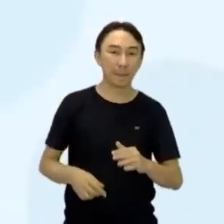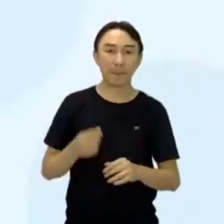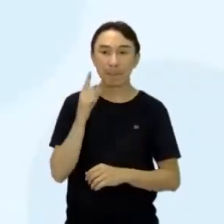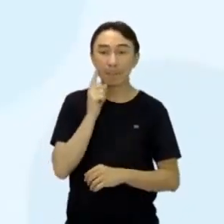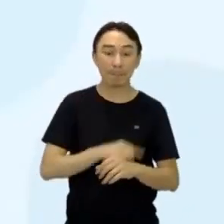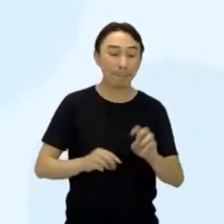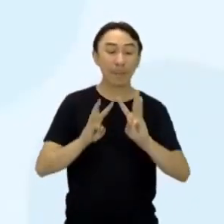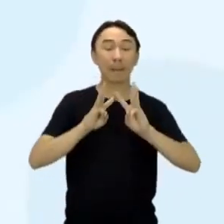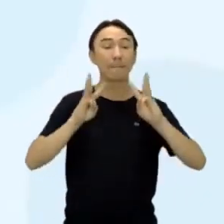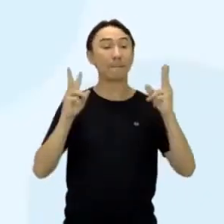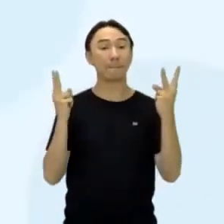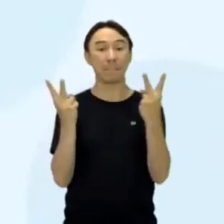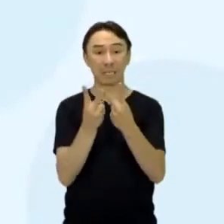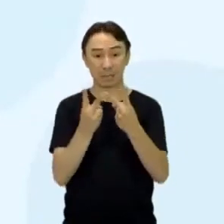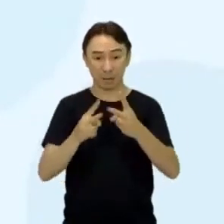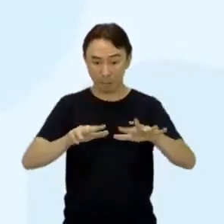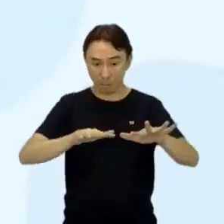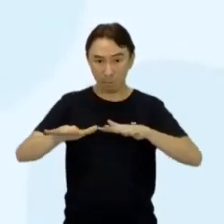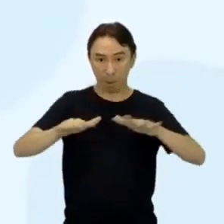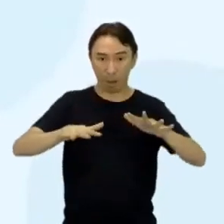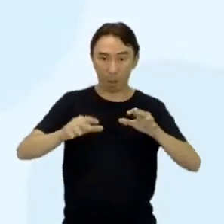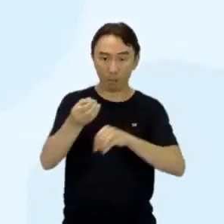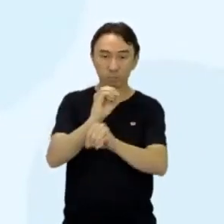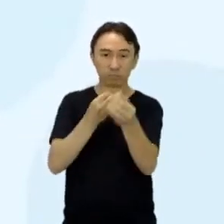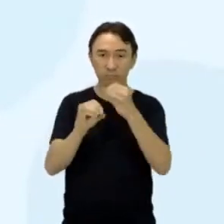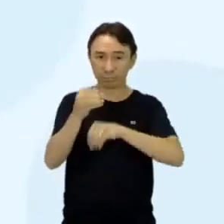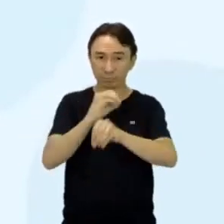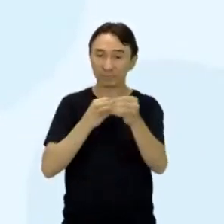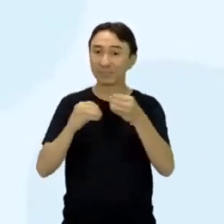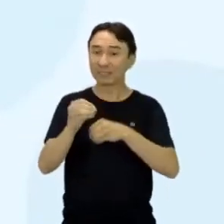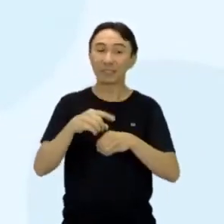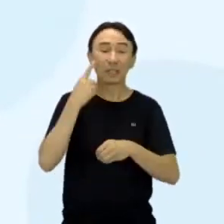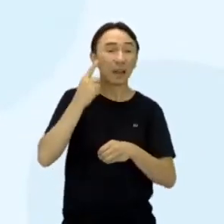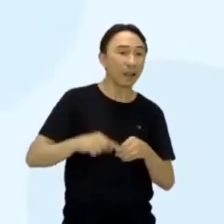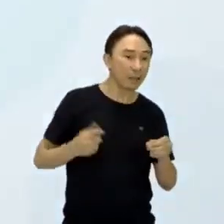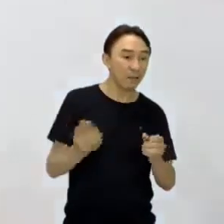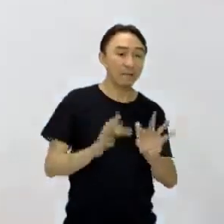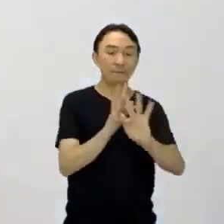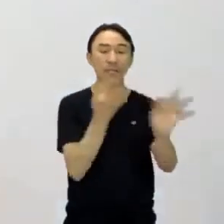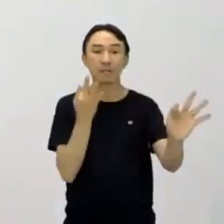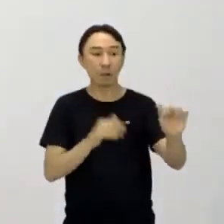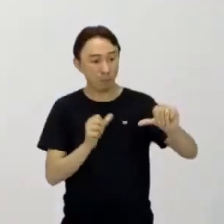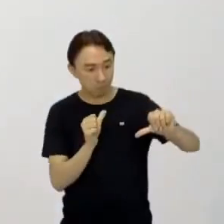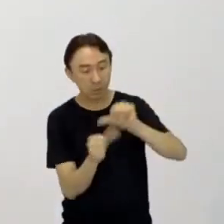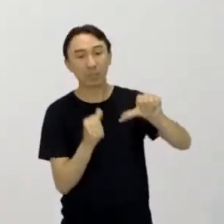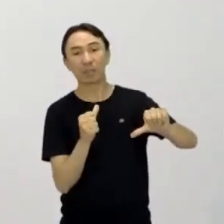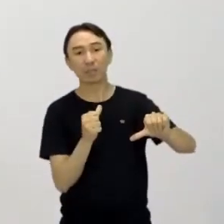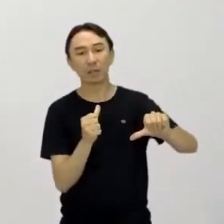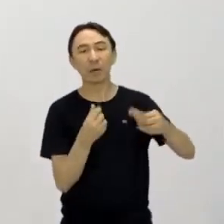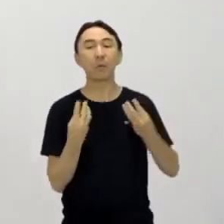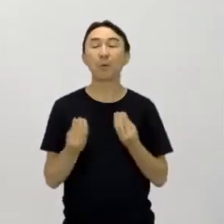da matéria interfere nas mudanças do estado físico? O que eu falei mesmo?